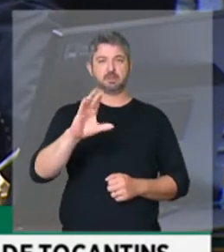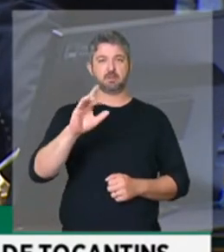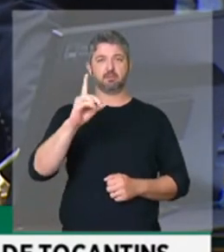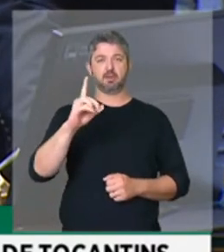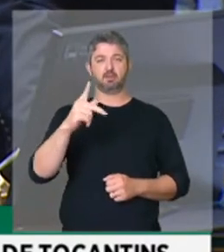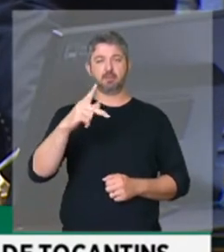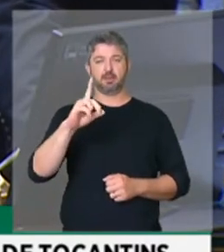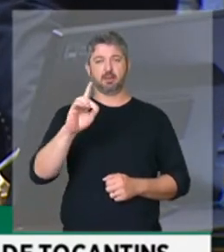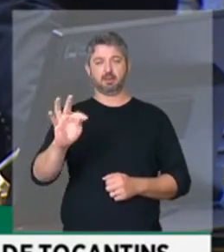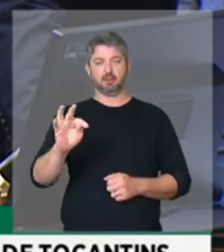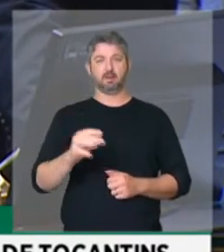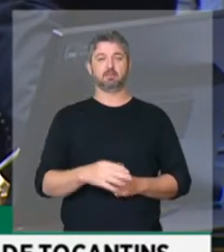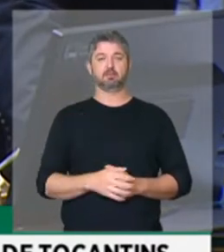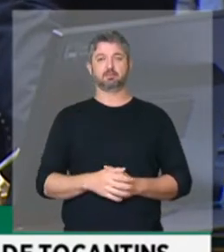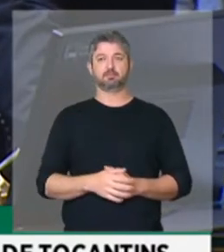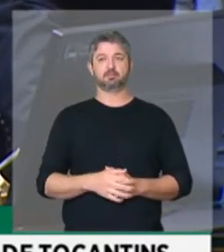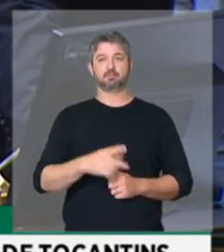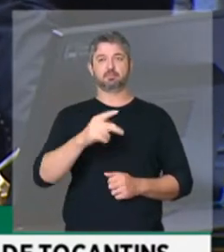PROS.